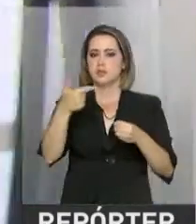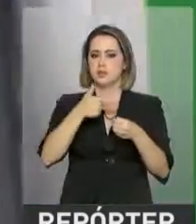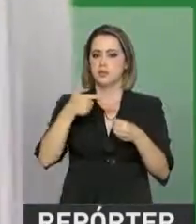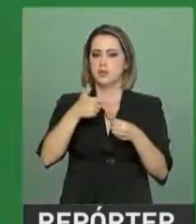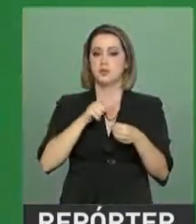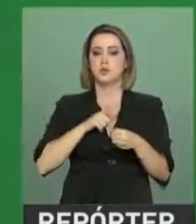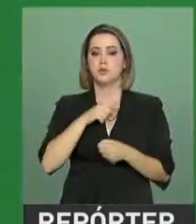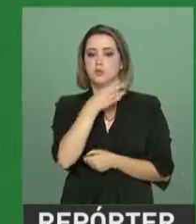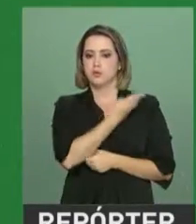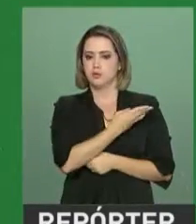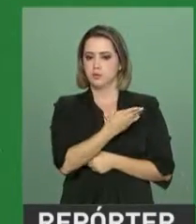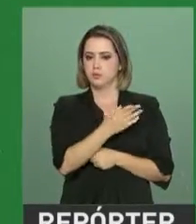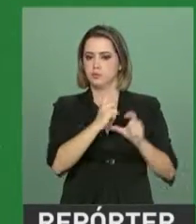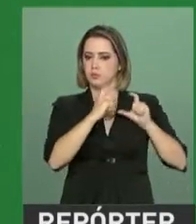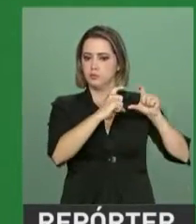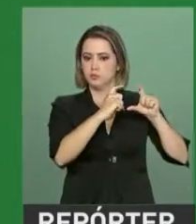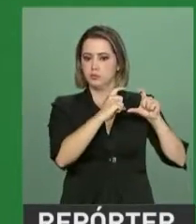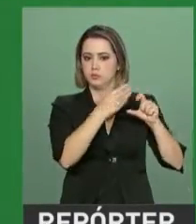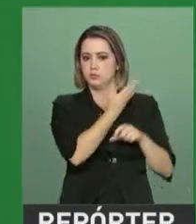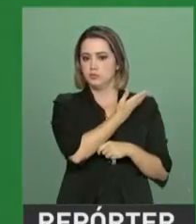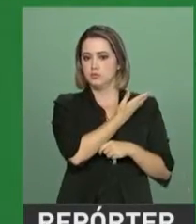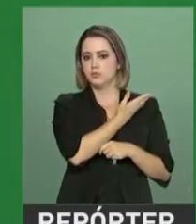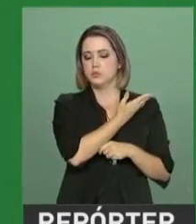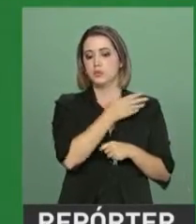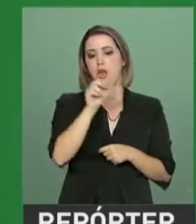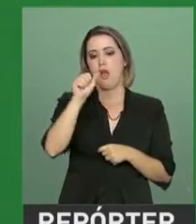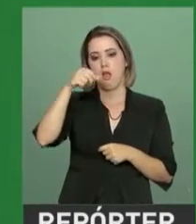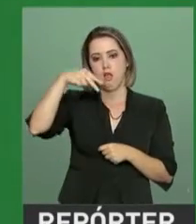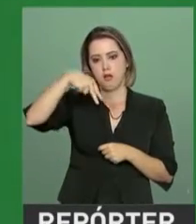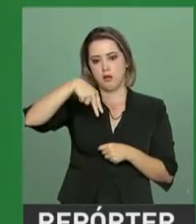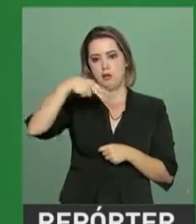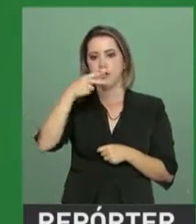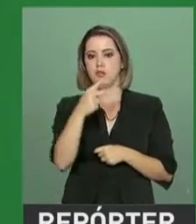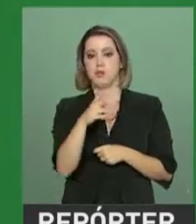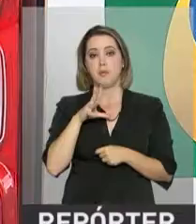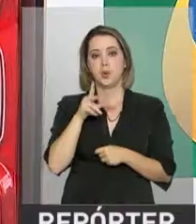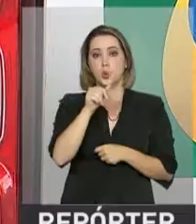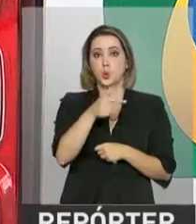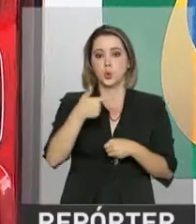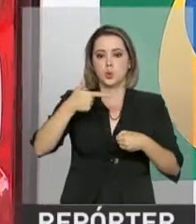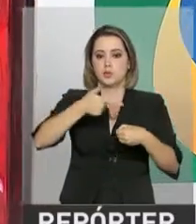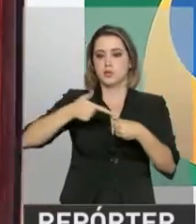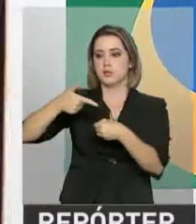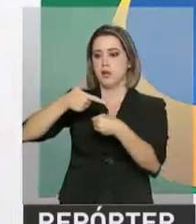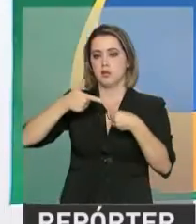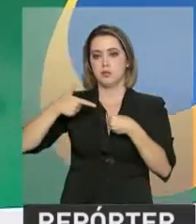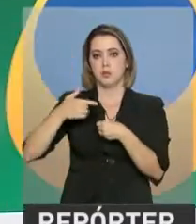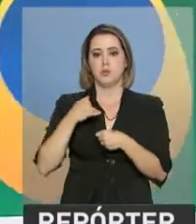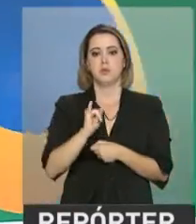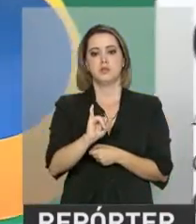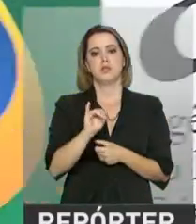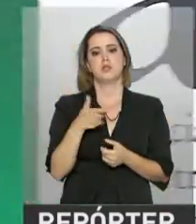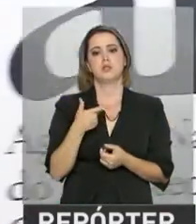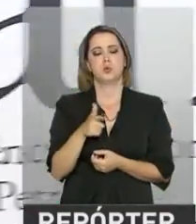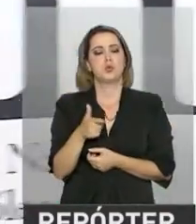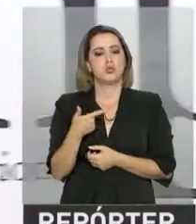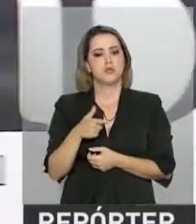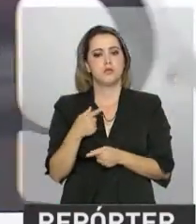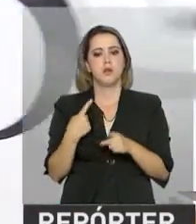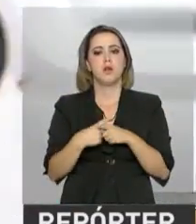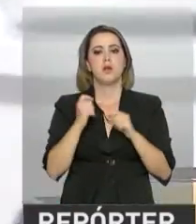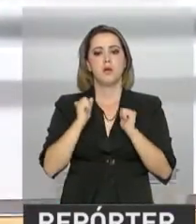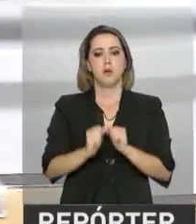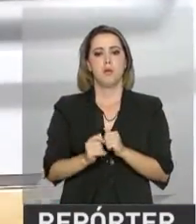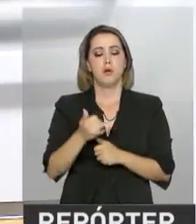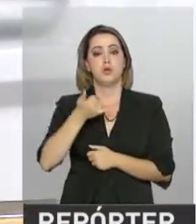tem esquecê-lo de autorização da mp fixado em todas as bombas encontrar alguma irregularidade ele